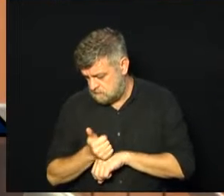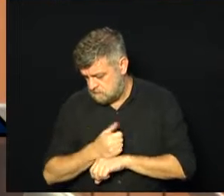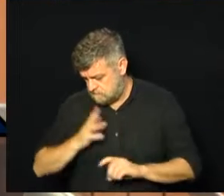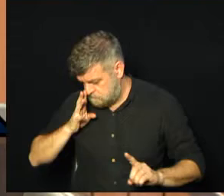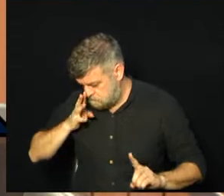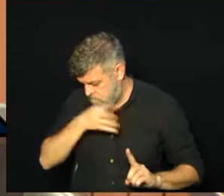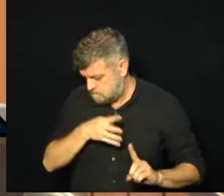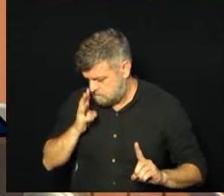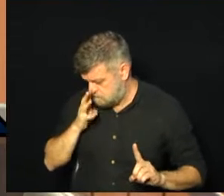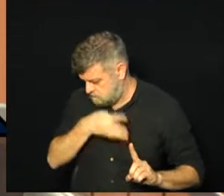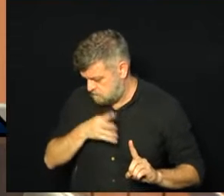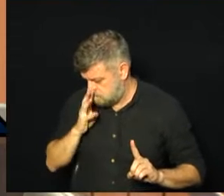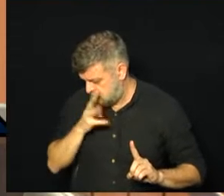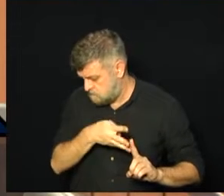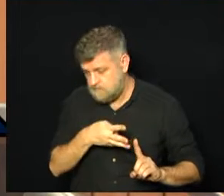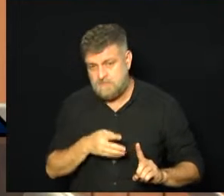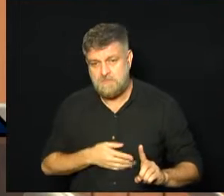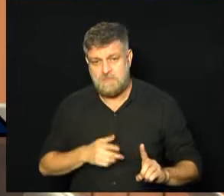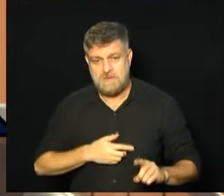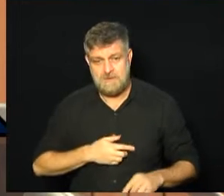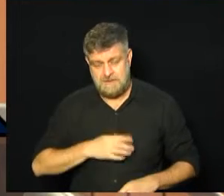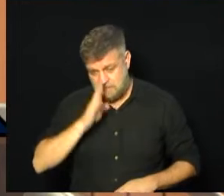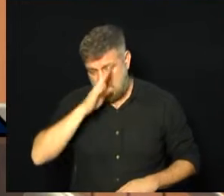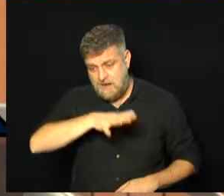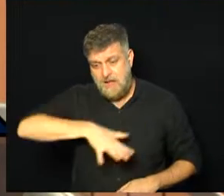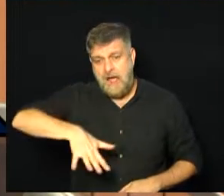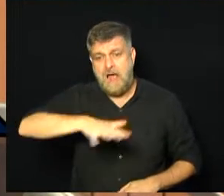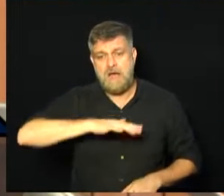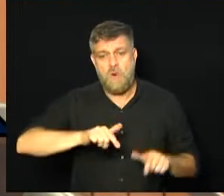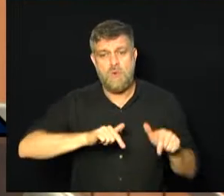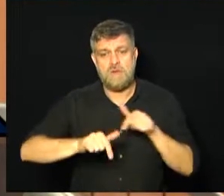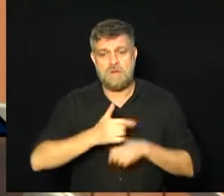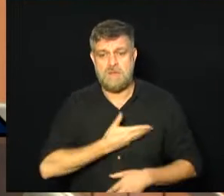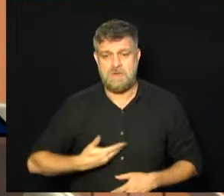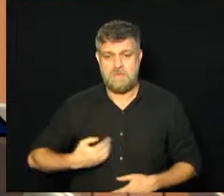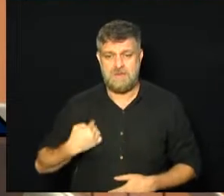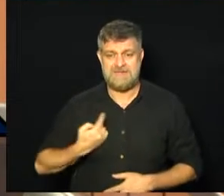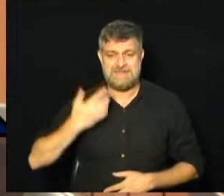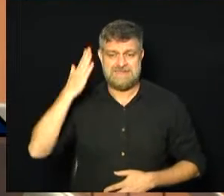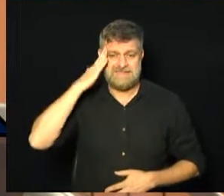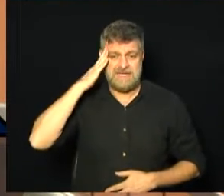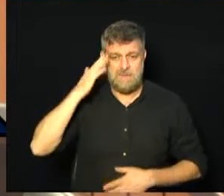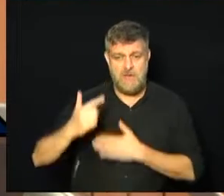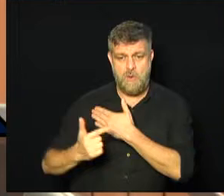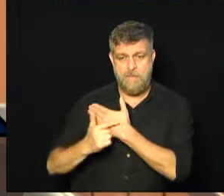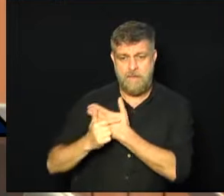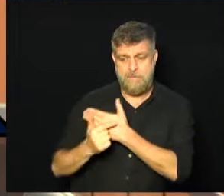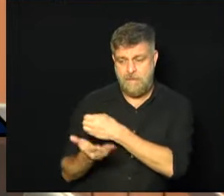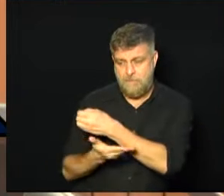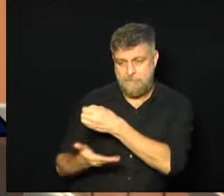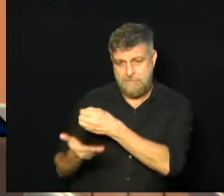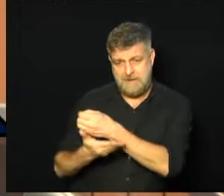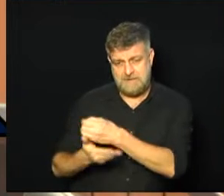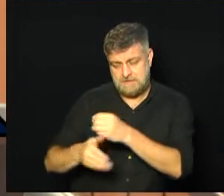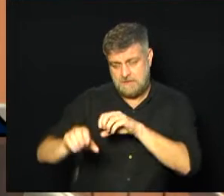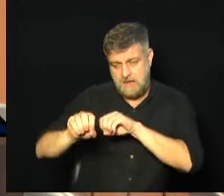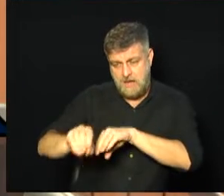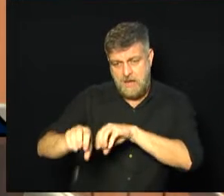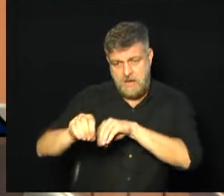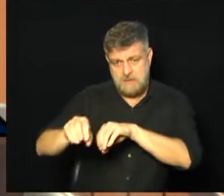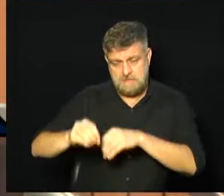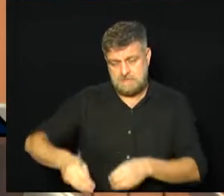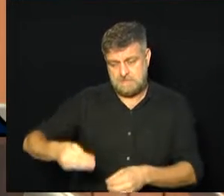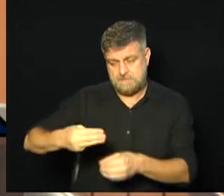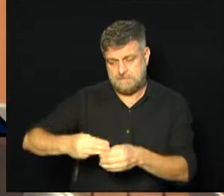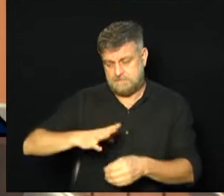atacado, principalmente no serviço público, porque a gente sabe o papel fundamental que cumpre a educação no nosso